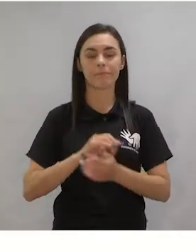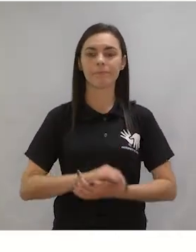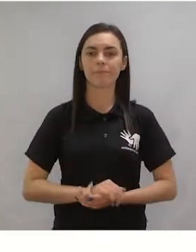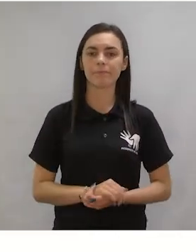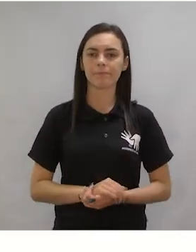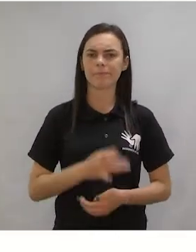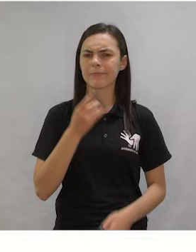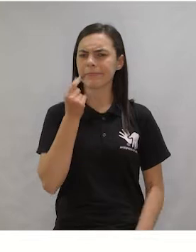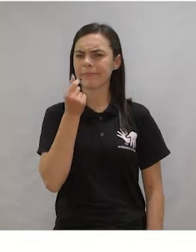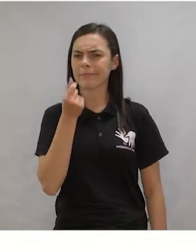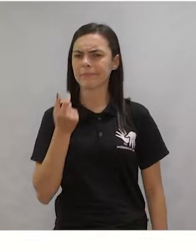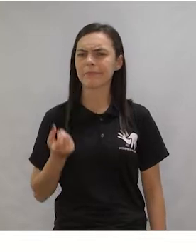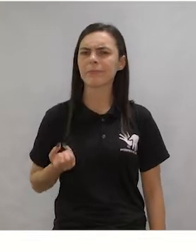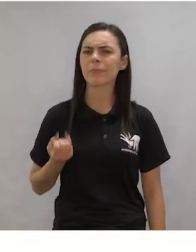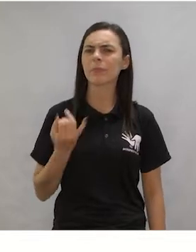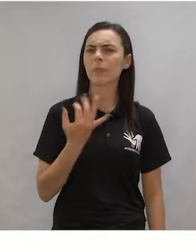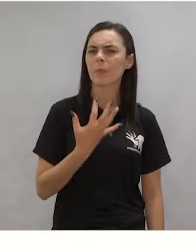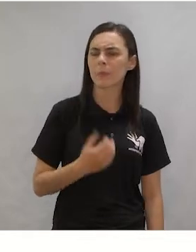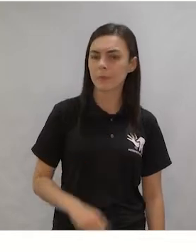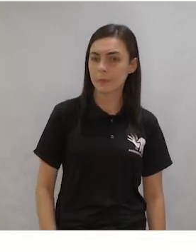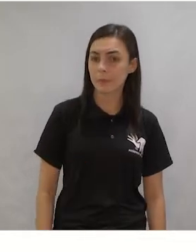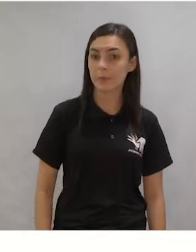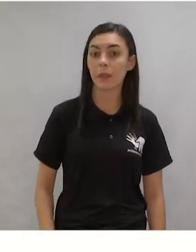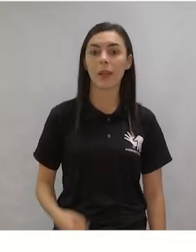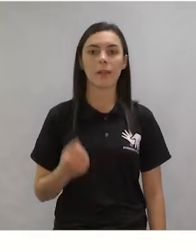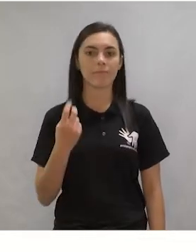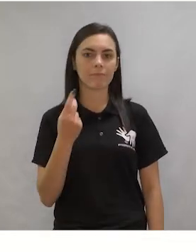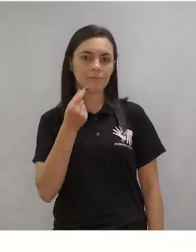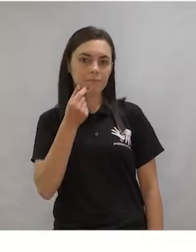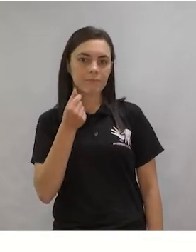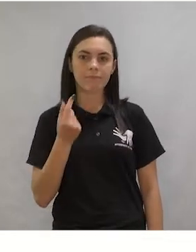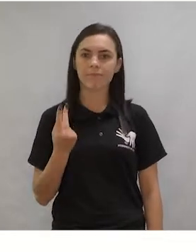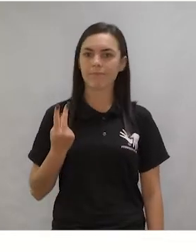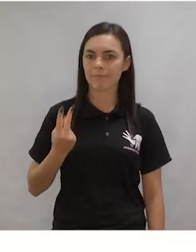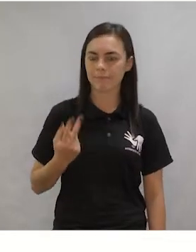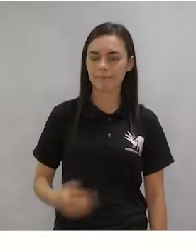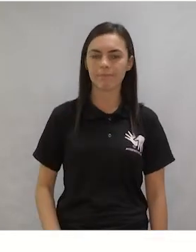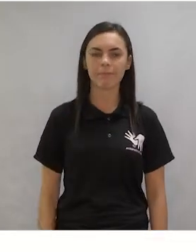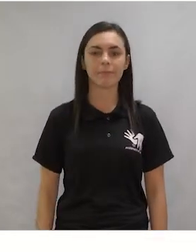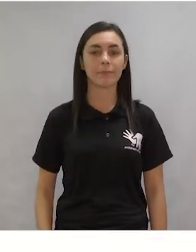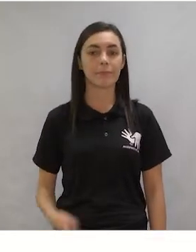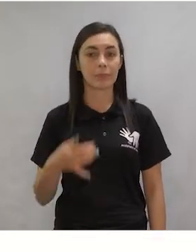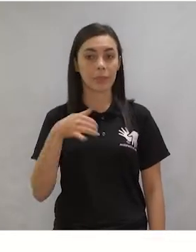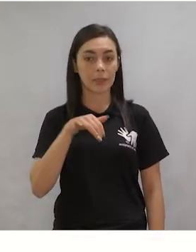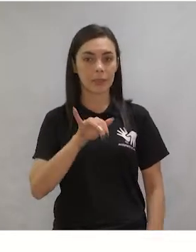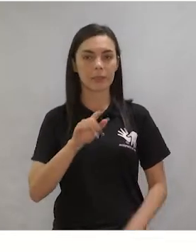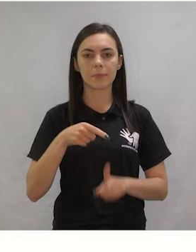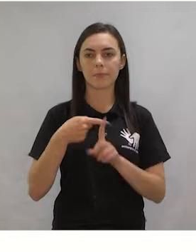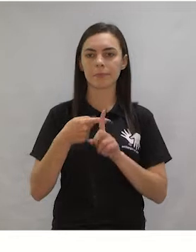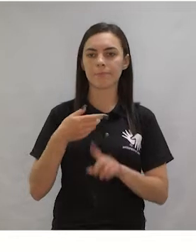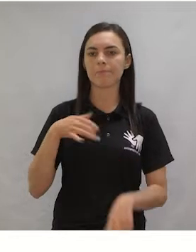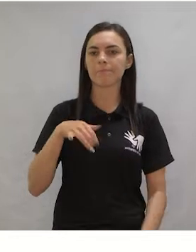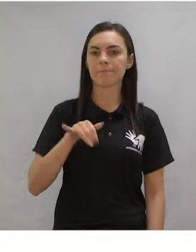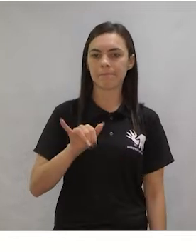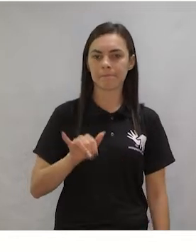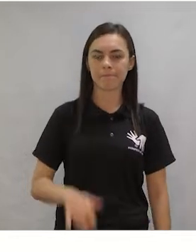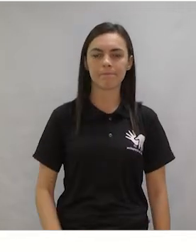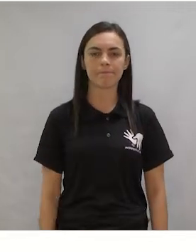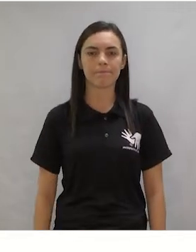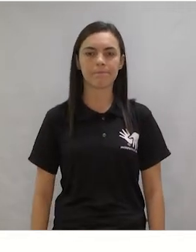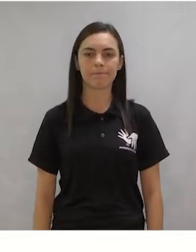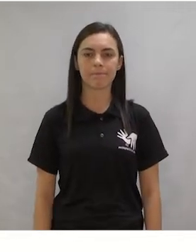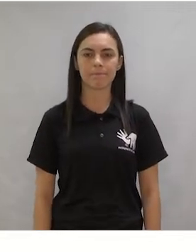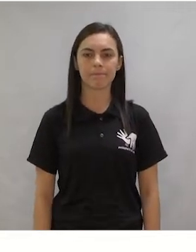Mais quantos lápis? Foram 2 lápis. Então, Y mais